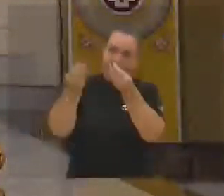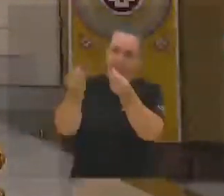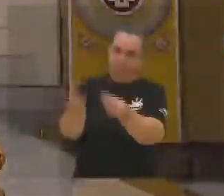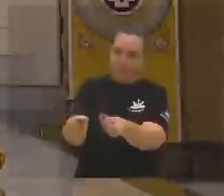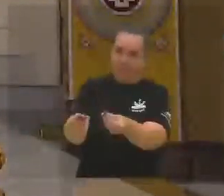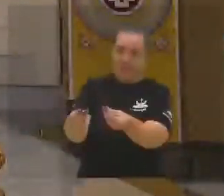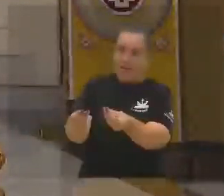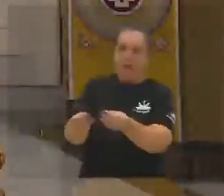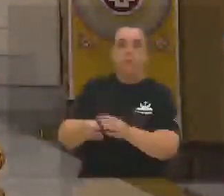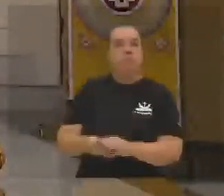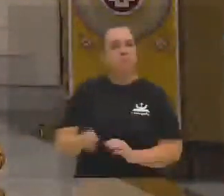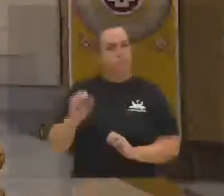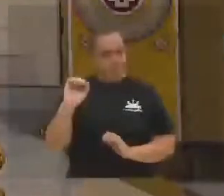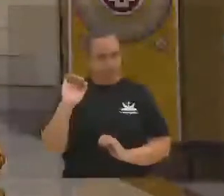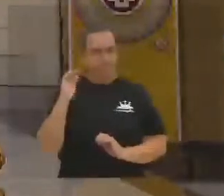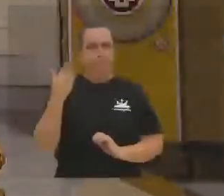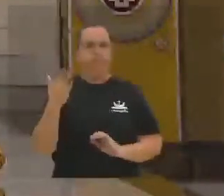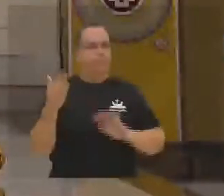colocamos.